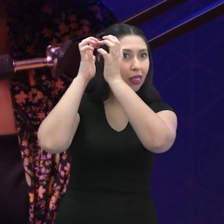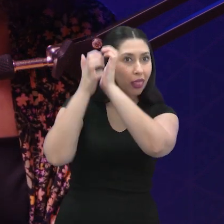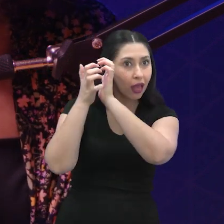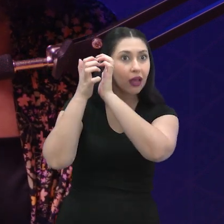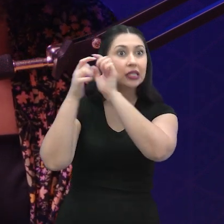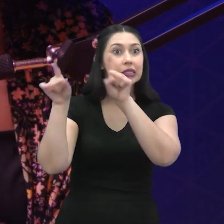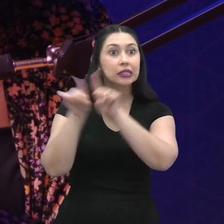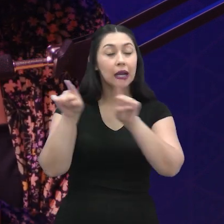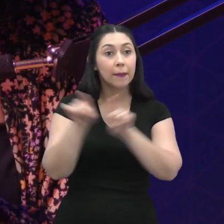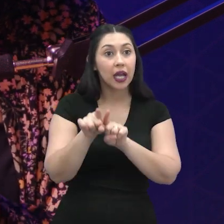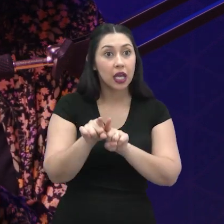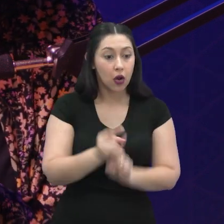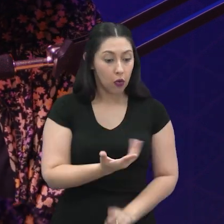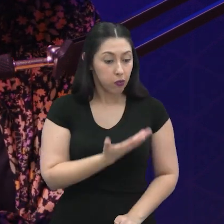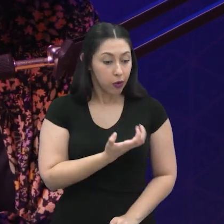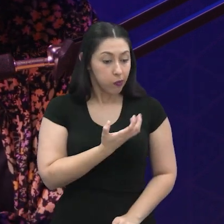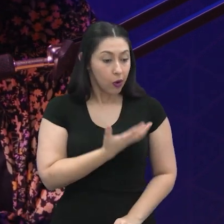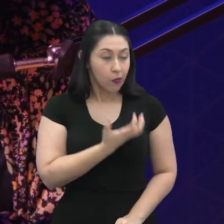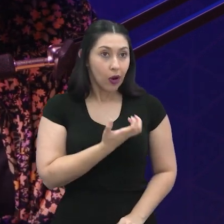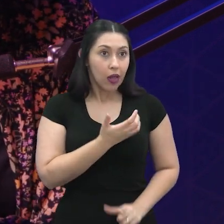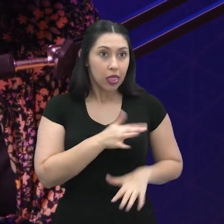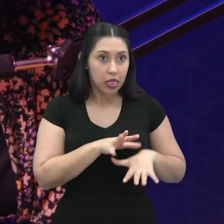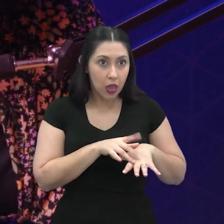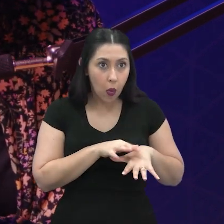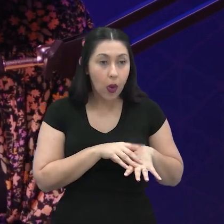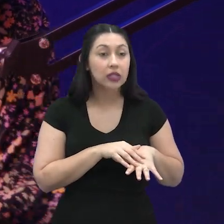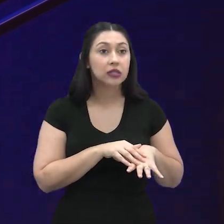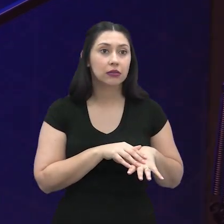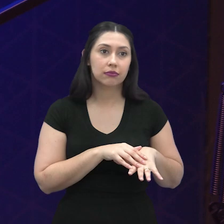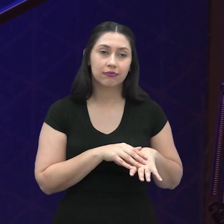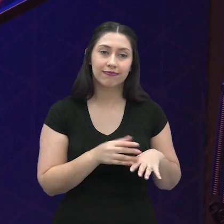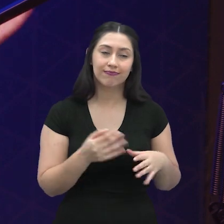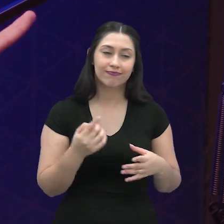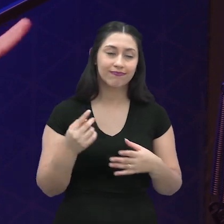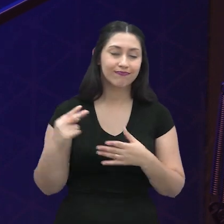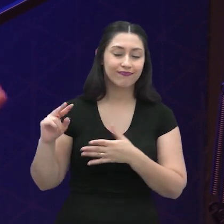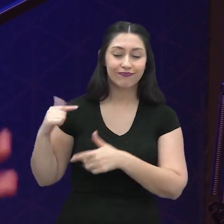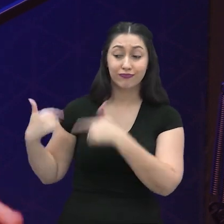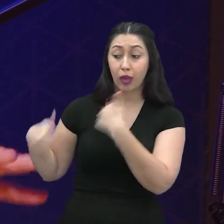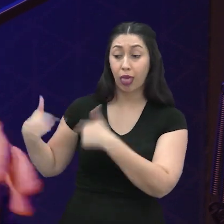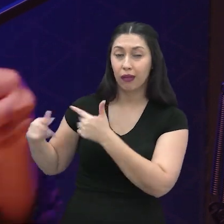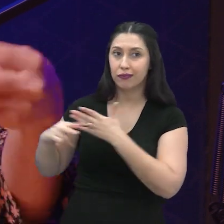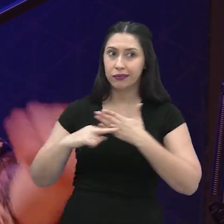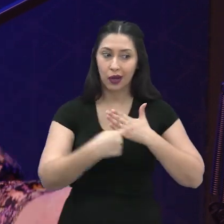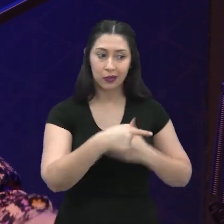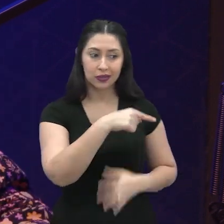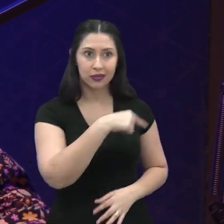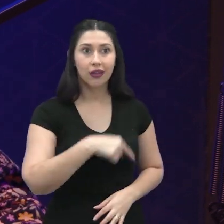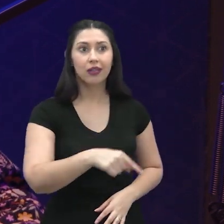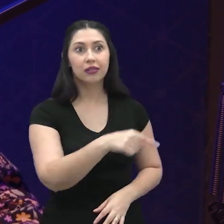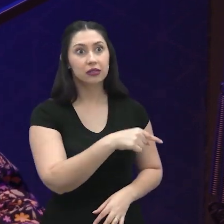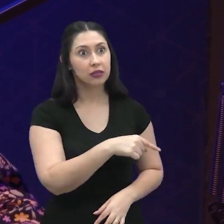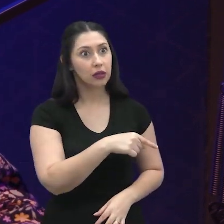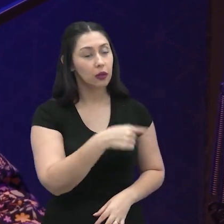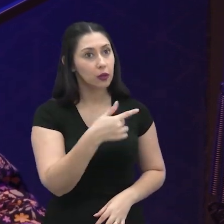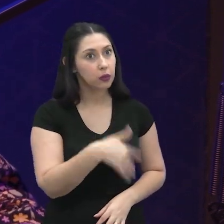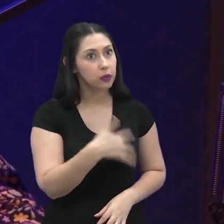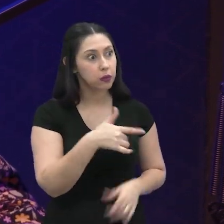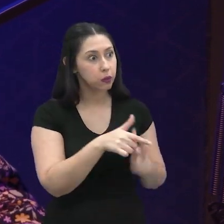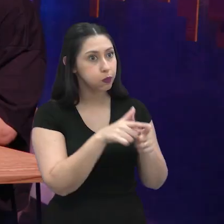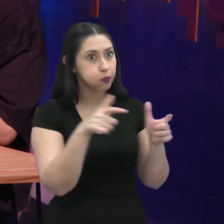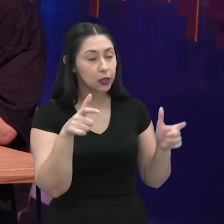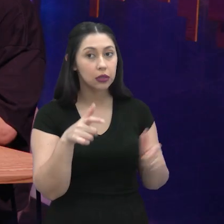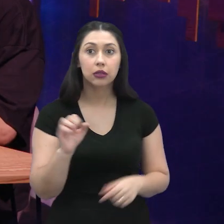derrame cerebral e doenças cardíacas por conta disso, por conta do excesso de trabalho.